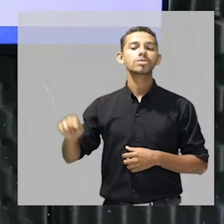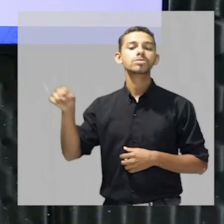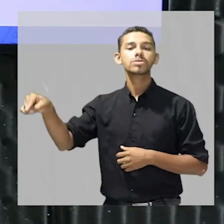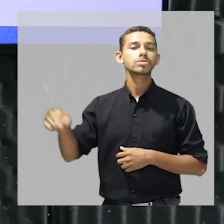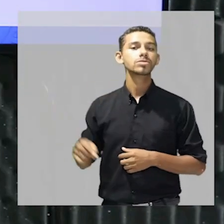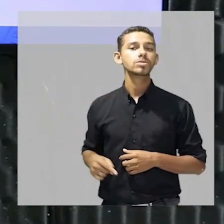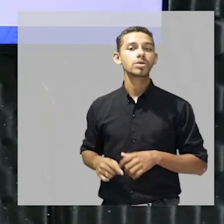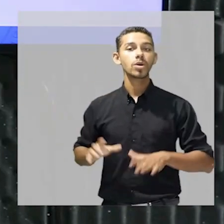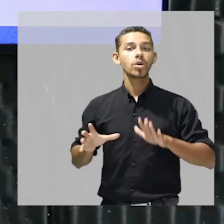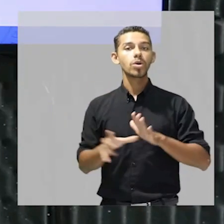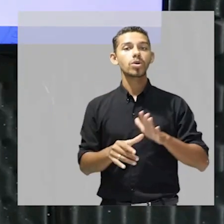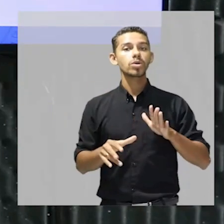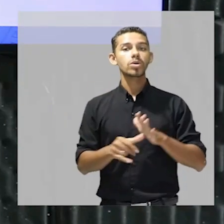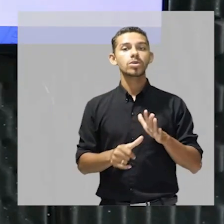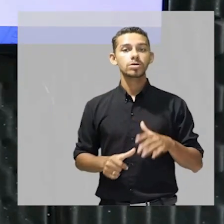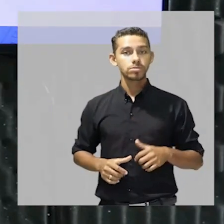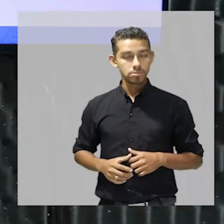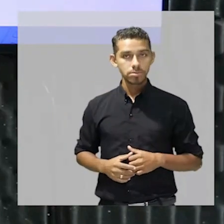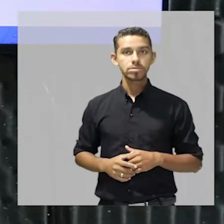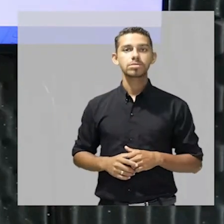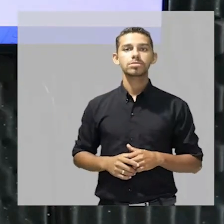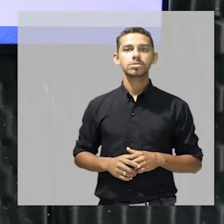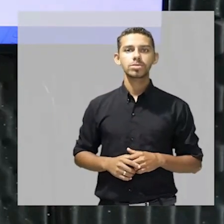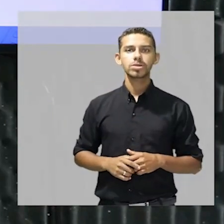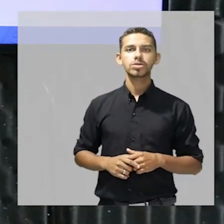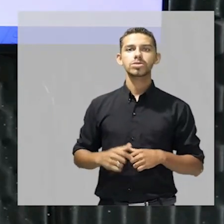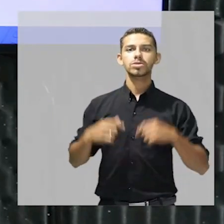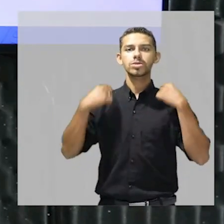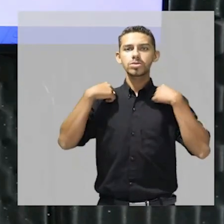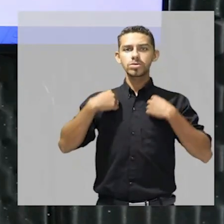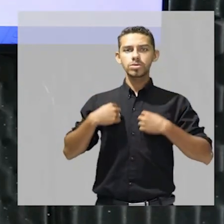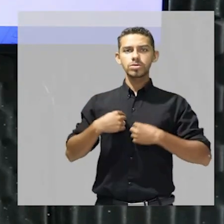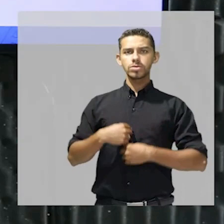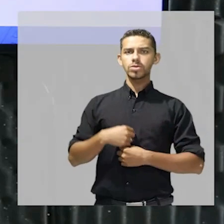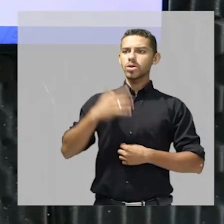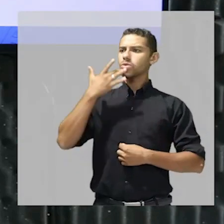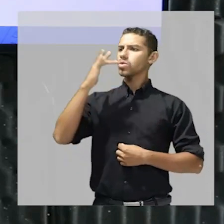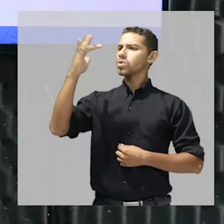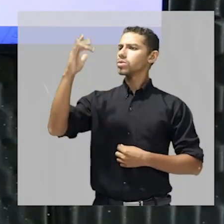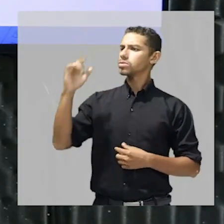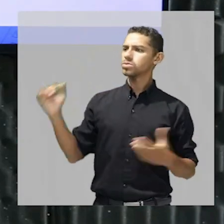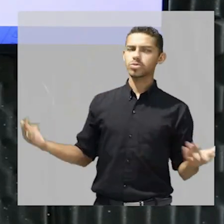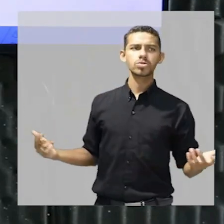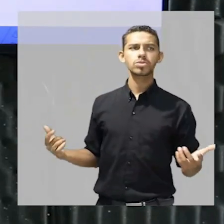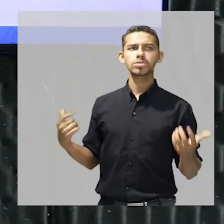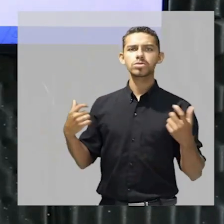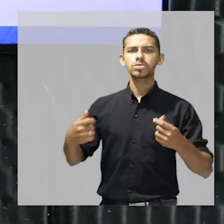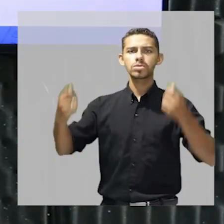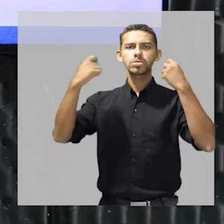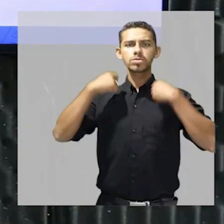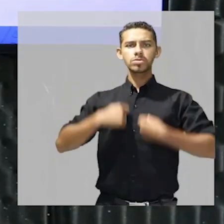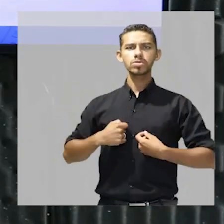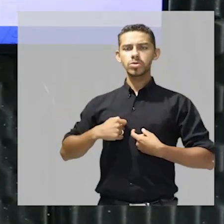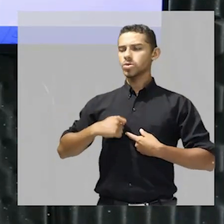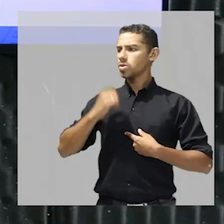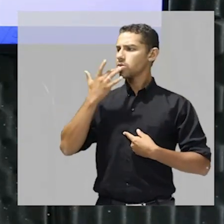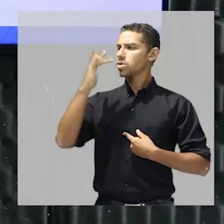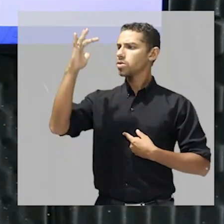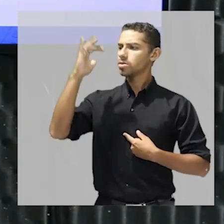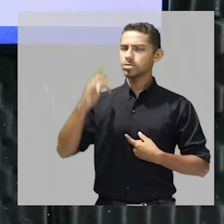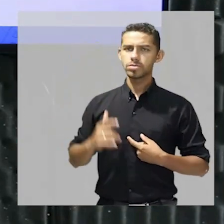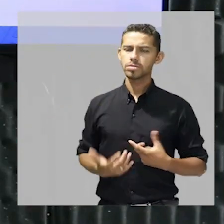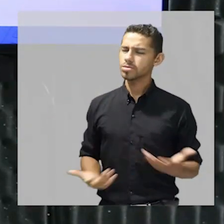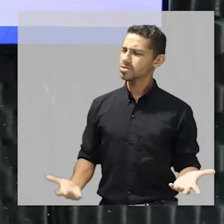levando a hora que eu era tanto cordão de ouro que ele me trazia que eu não tinha nem pescoço para enfiar moço